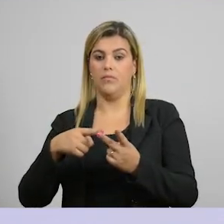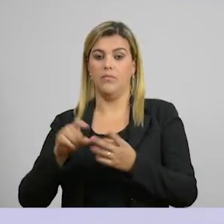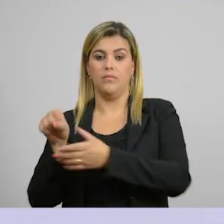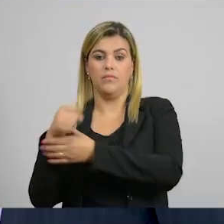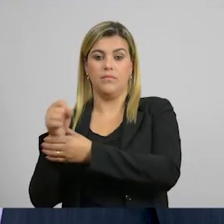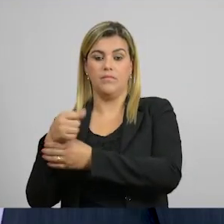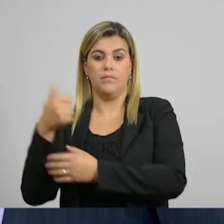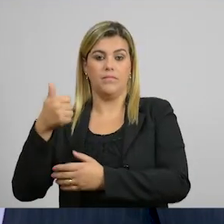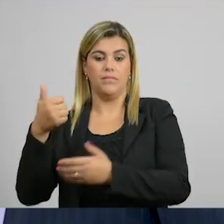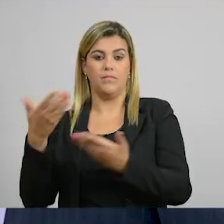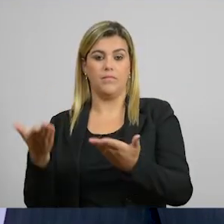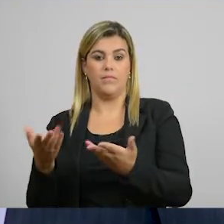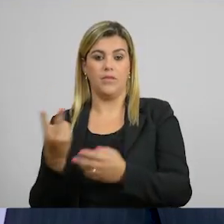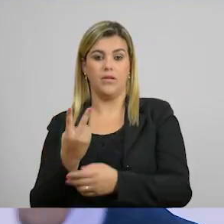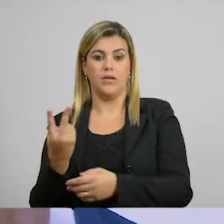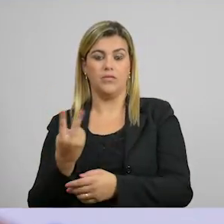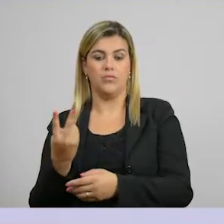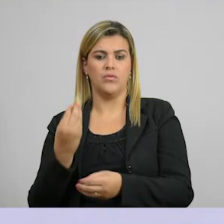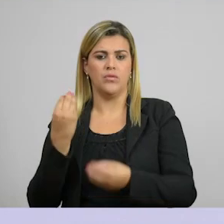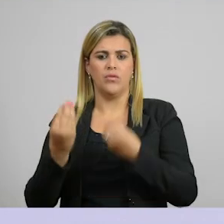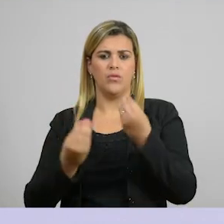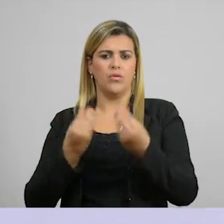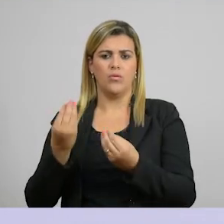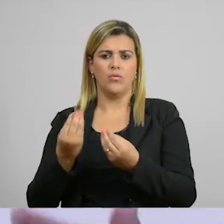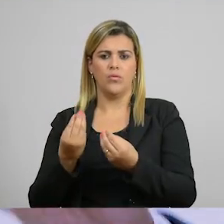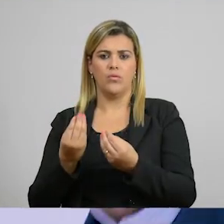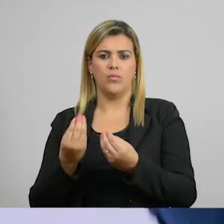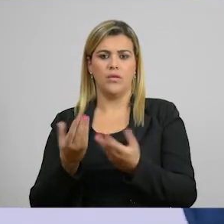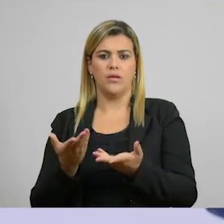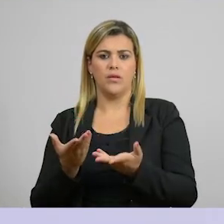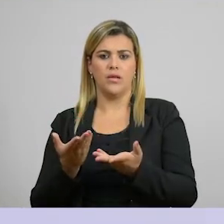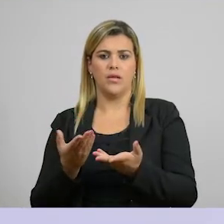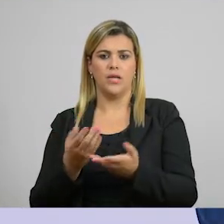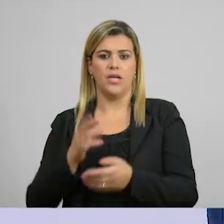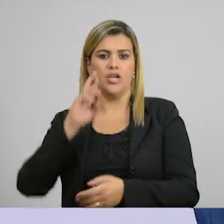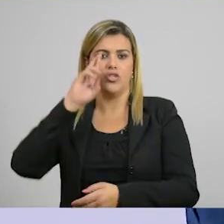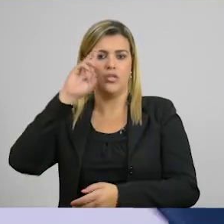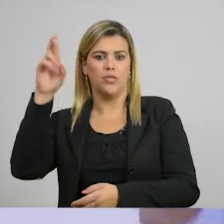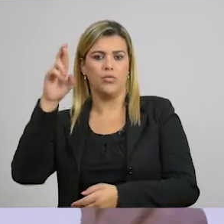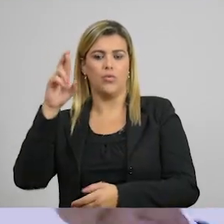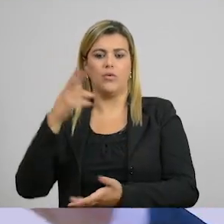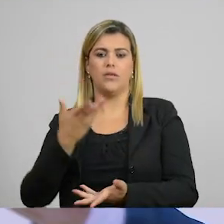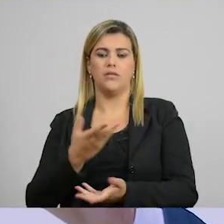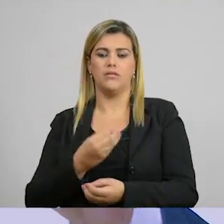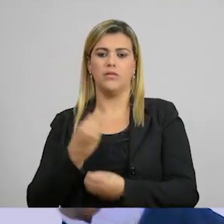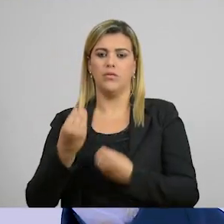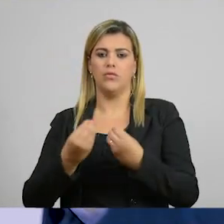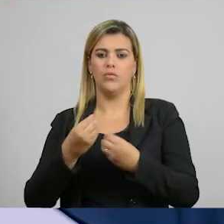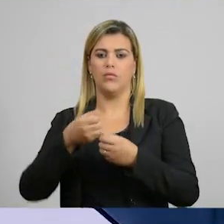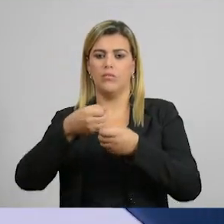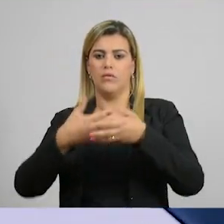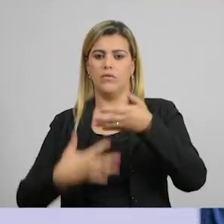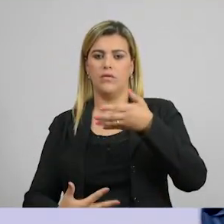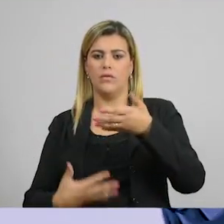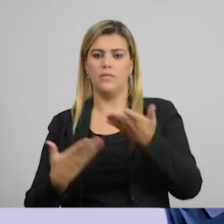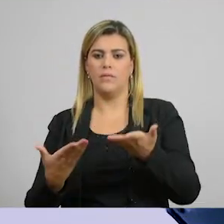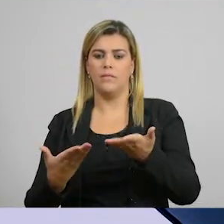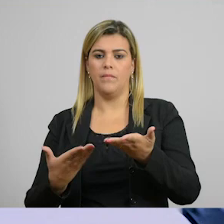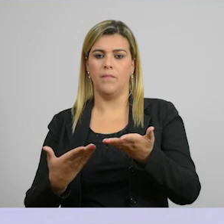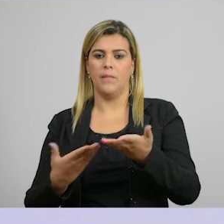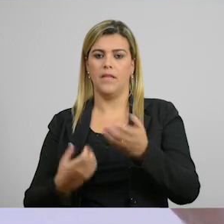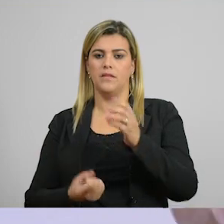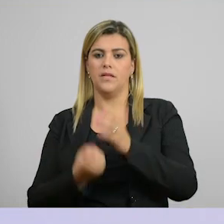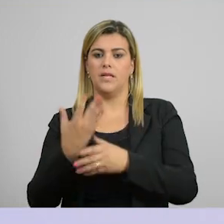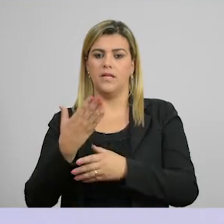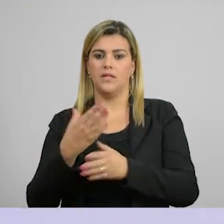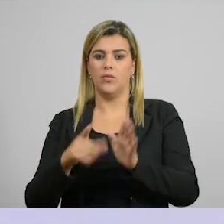ocupacional. E aí eu queria entender um pouco assim, como chegou nessa composição de diretoria, por que em algum momento